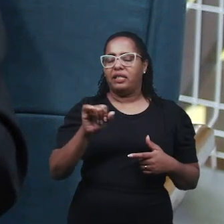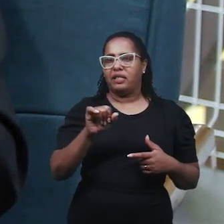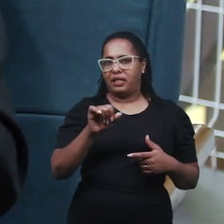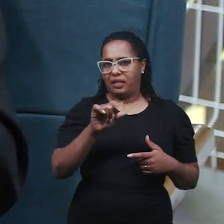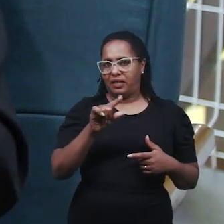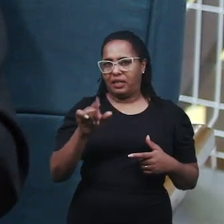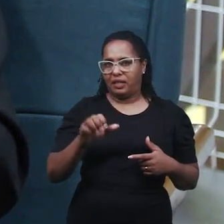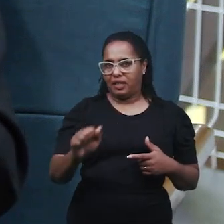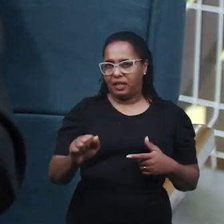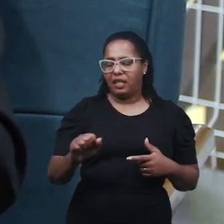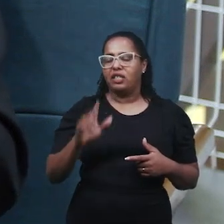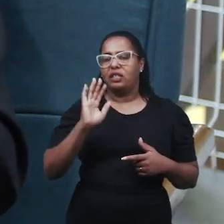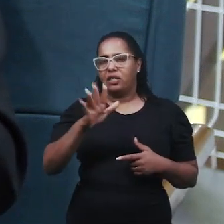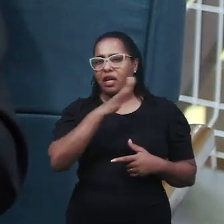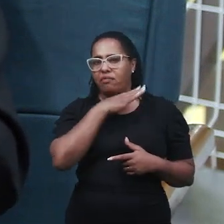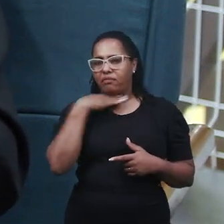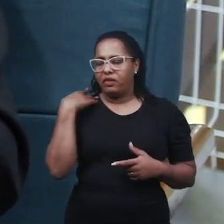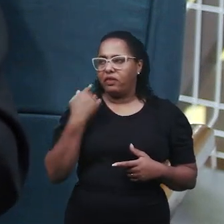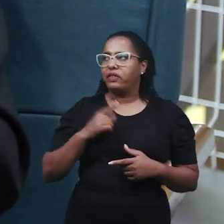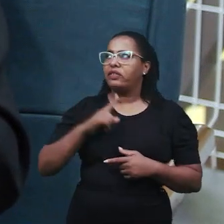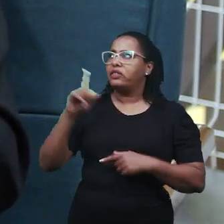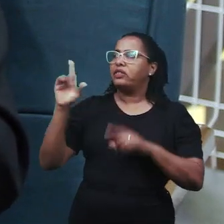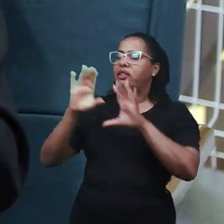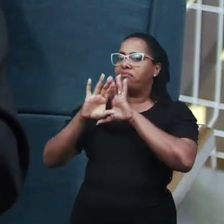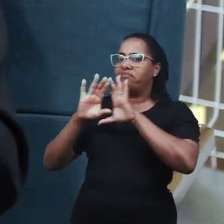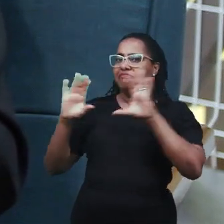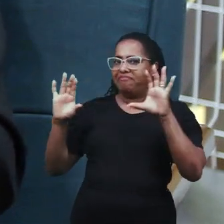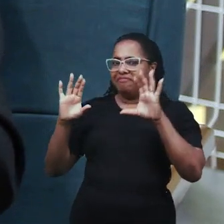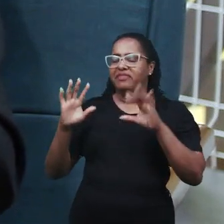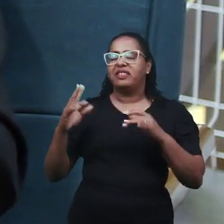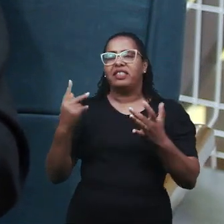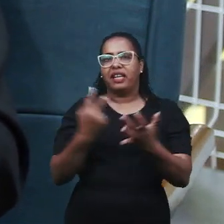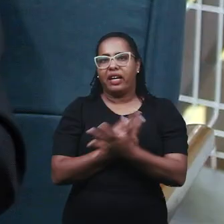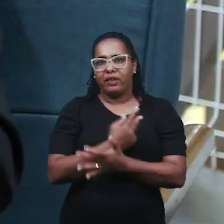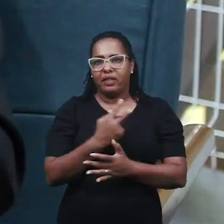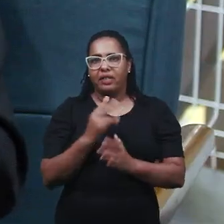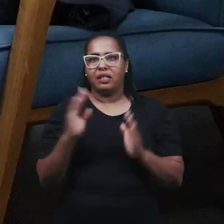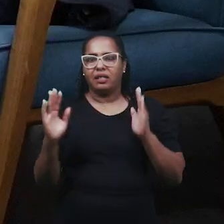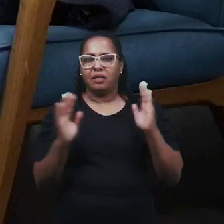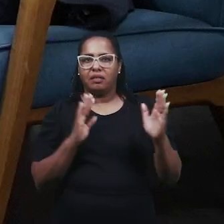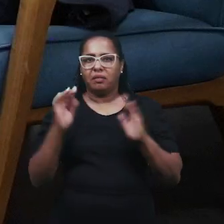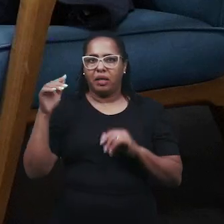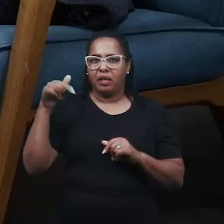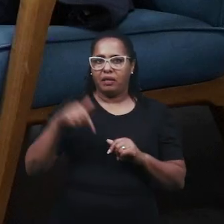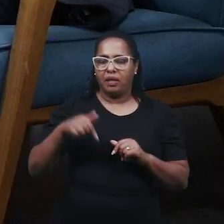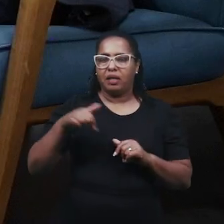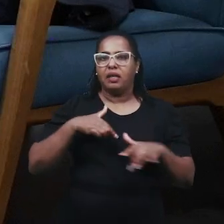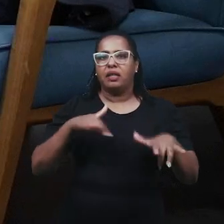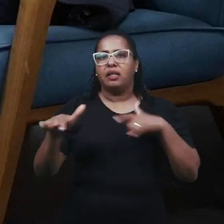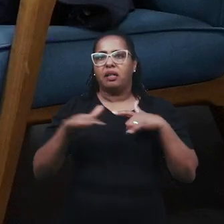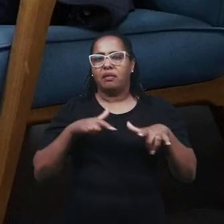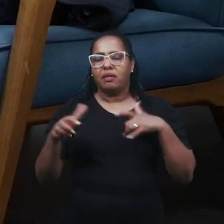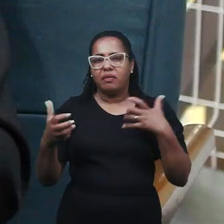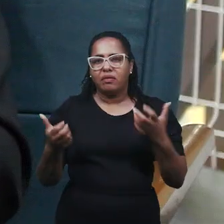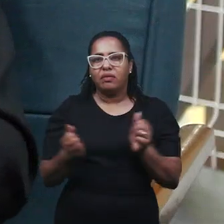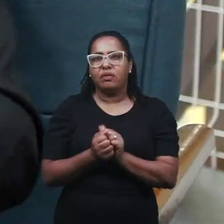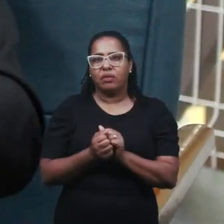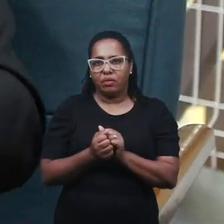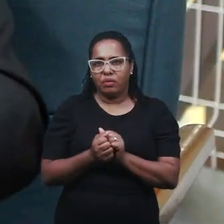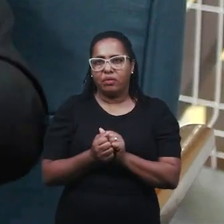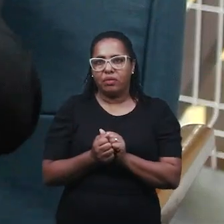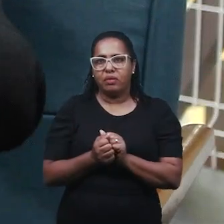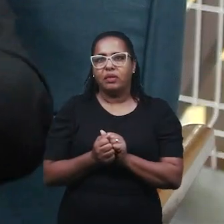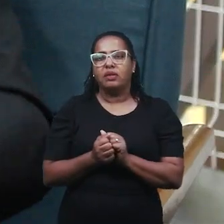para o Senhor, já está na glória celestial, e isso aconteceu enquanto aqui estava trabalhando conosco.